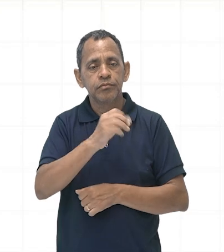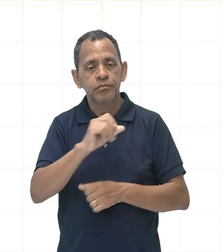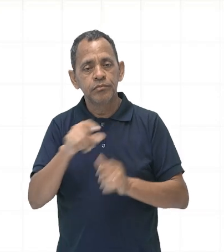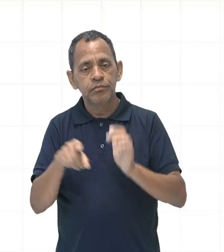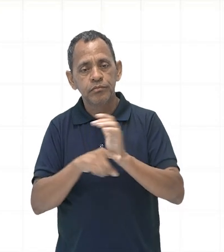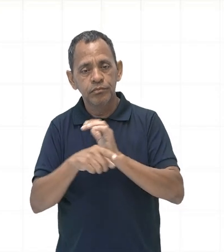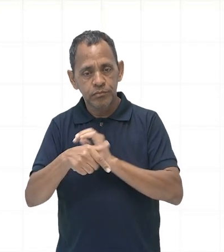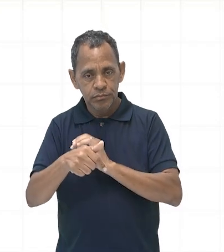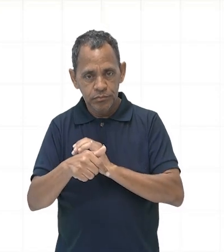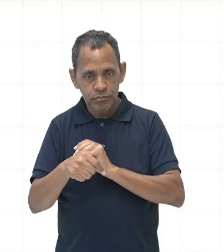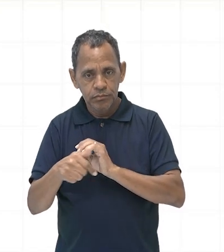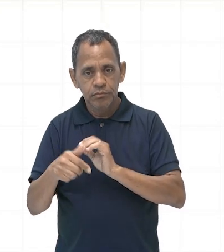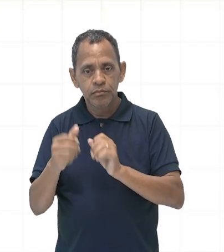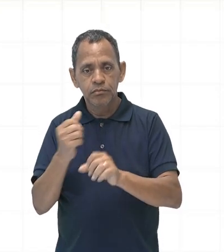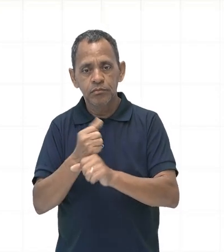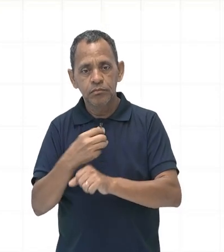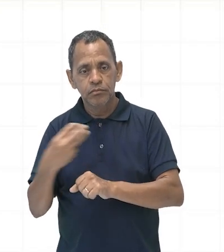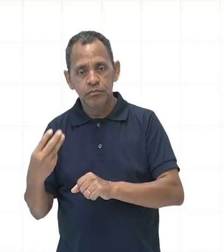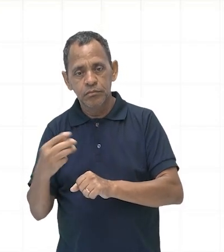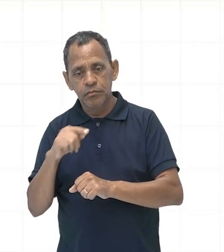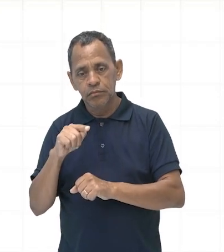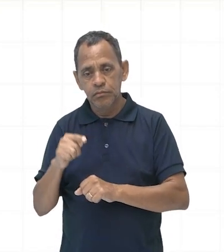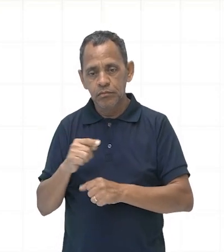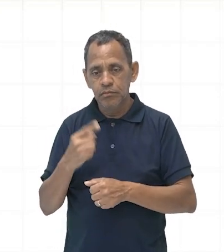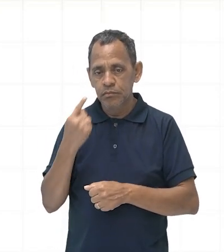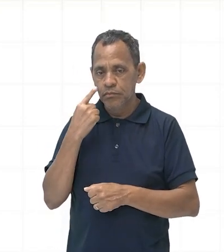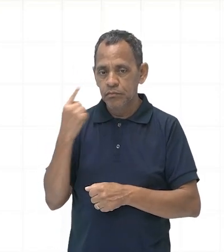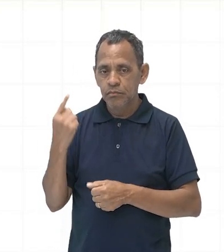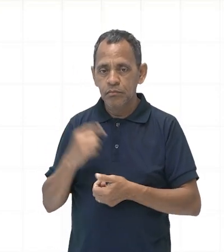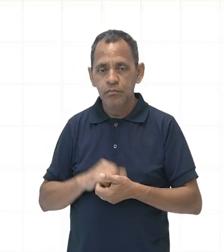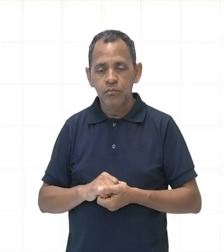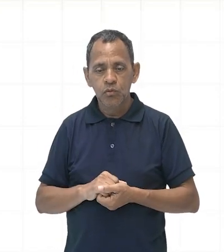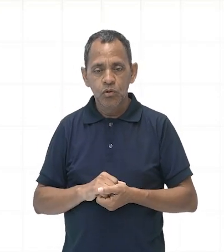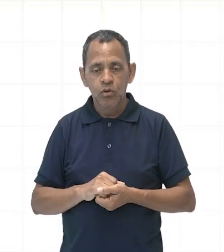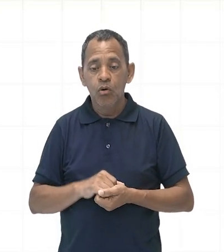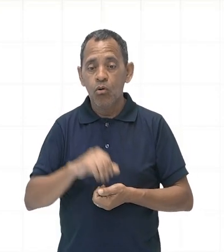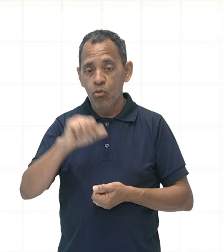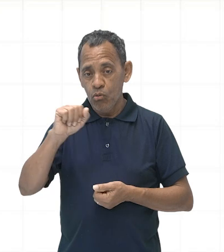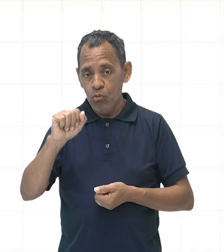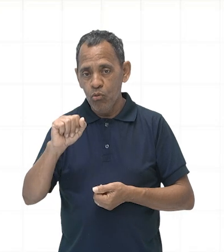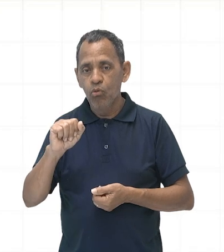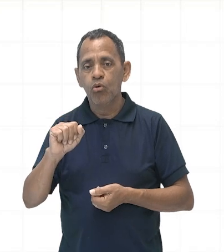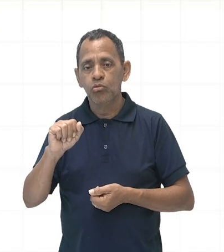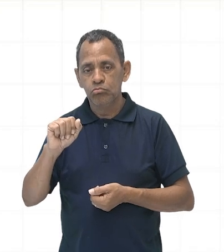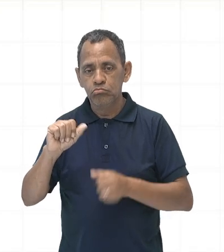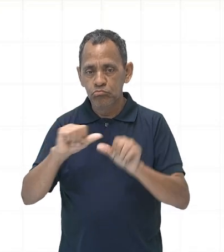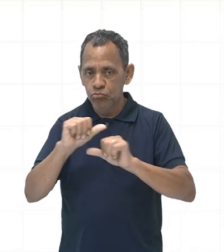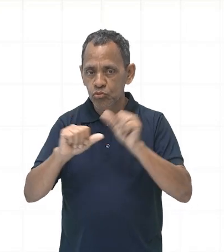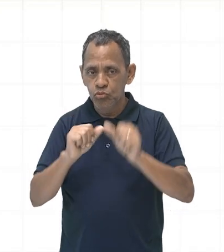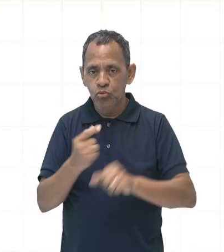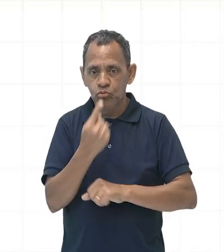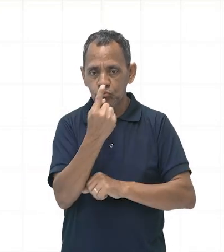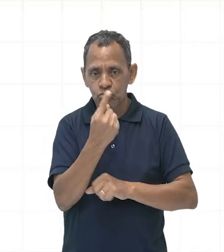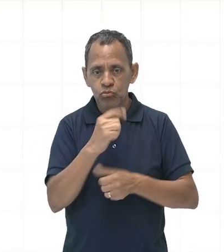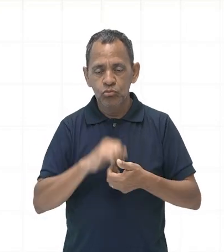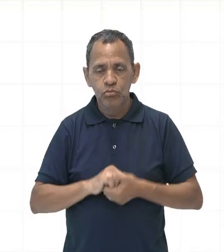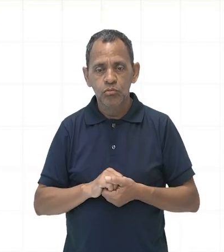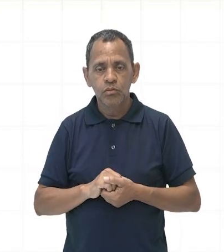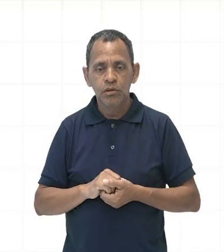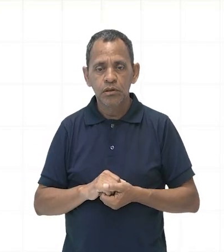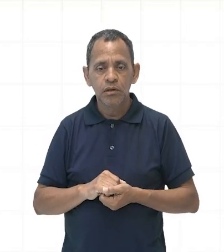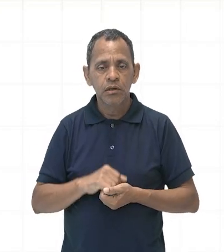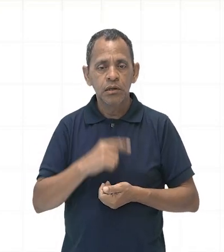3, vírgula, esse 8 aqui ele mandou 1 para cá para o lado, né? Então, aqui ficou 7.